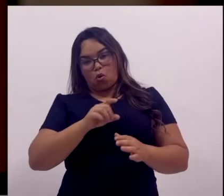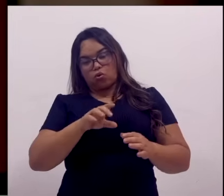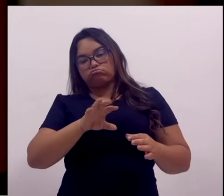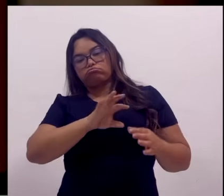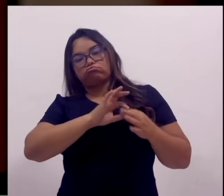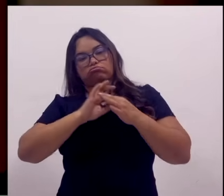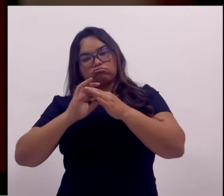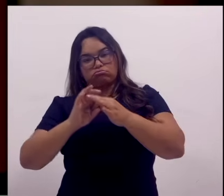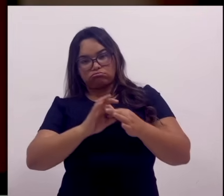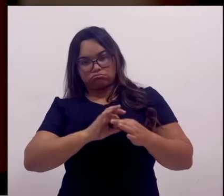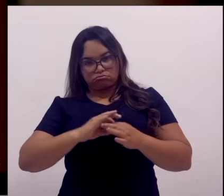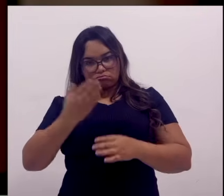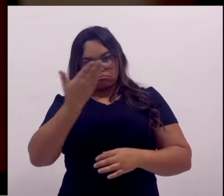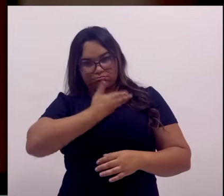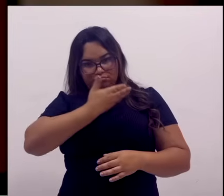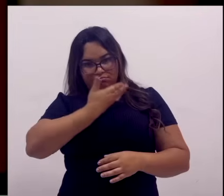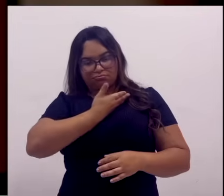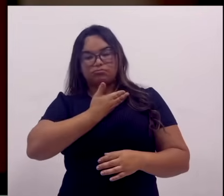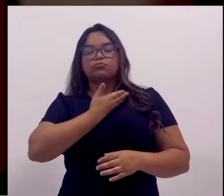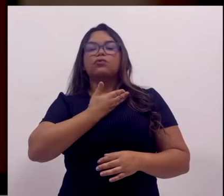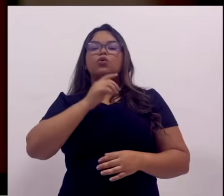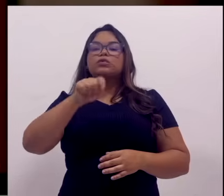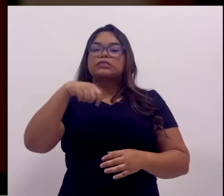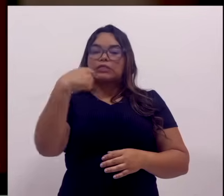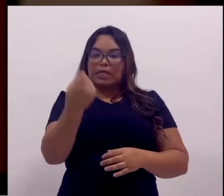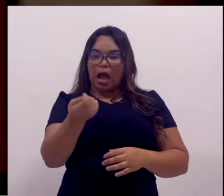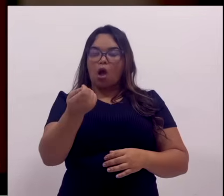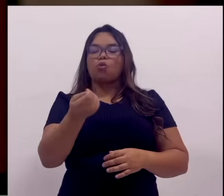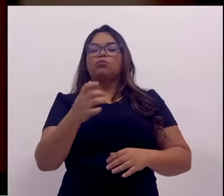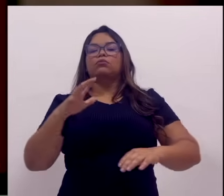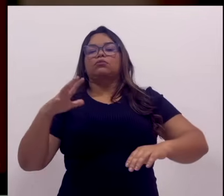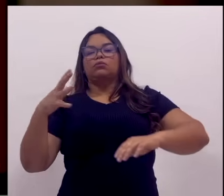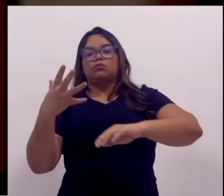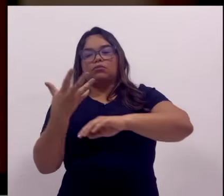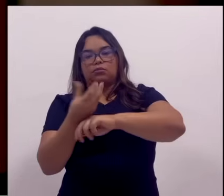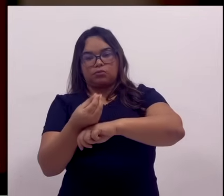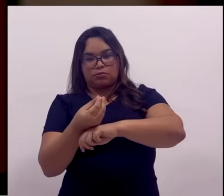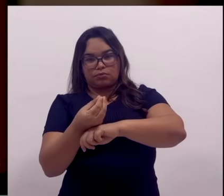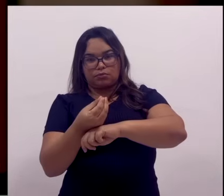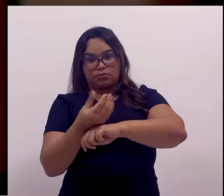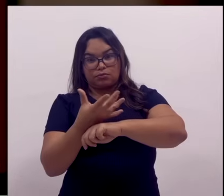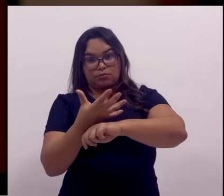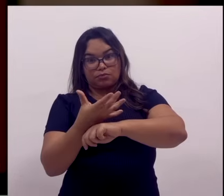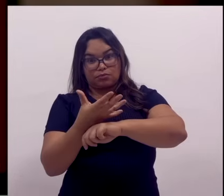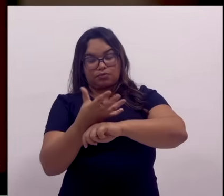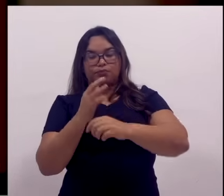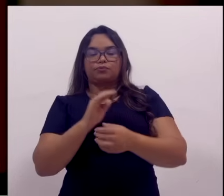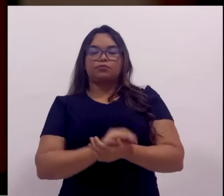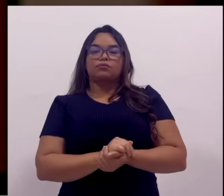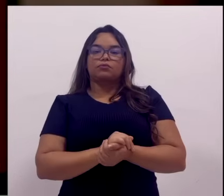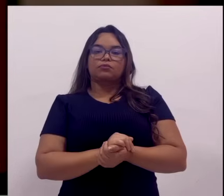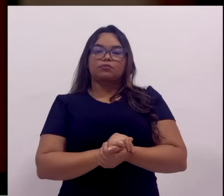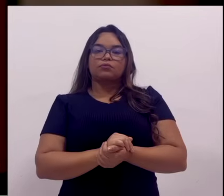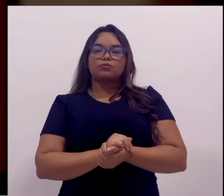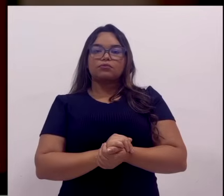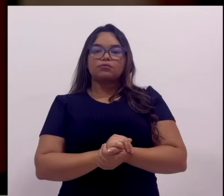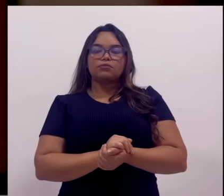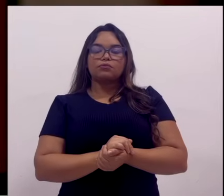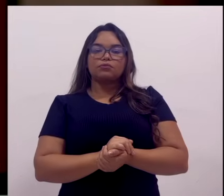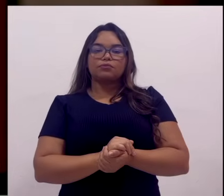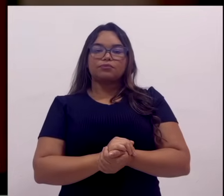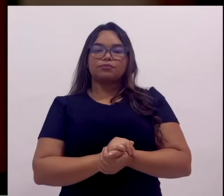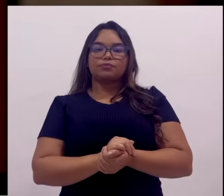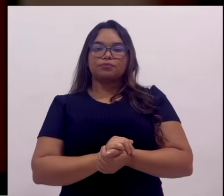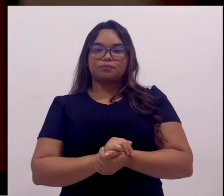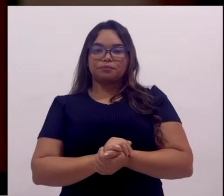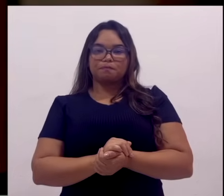porque amava o seu irmão Eumenes. E foi uma entrada através das montanhas, era uma porta aberta. Essa é uma época